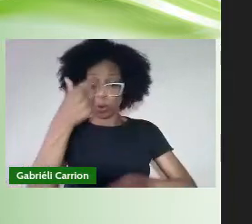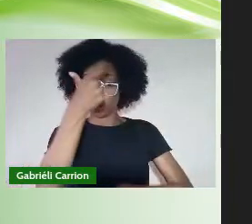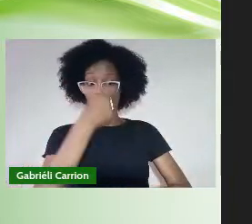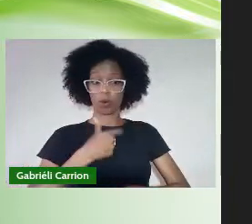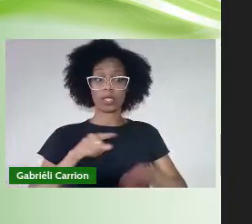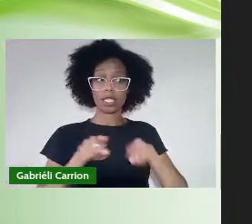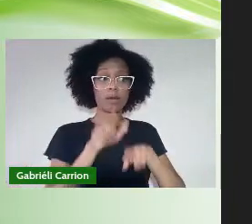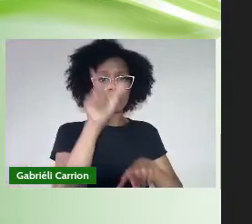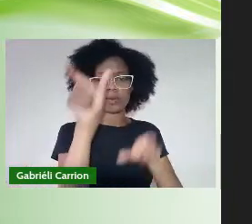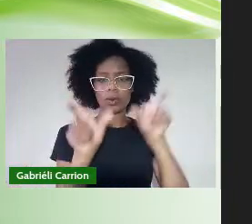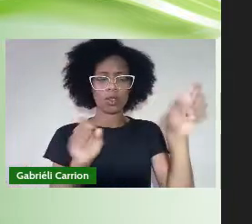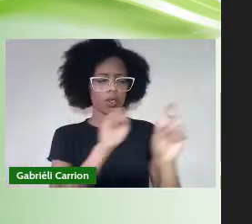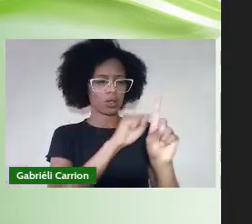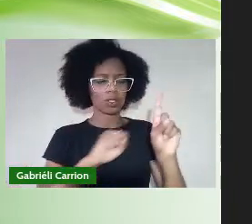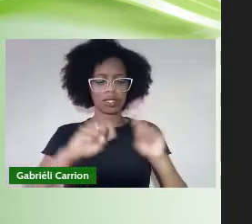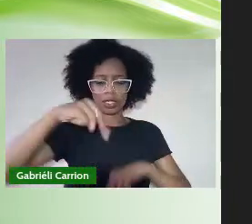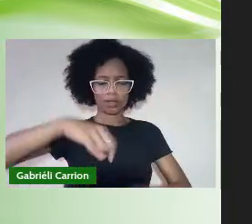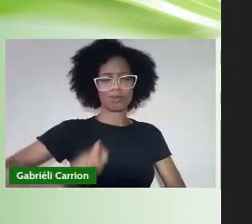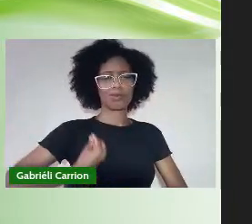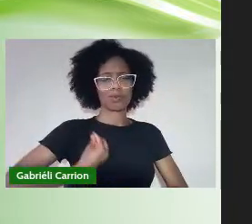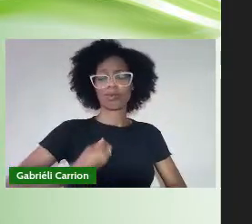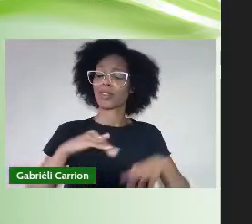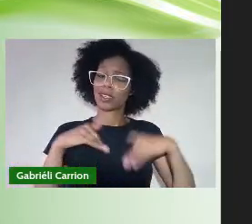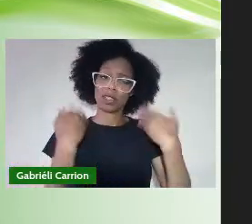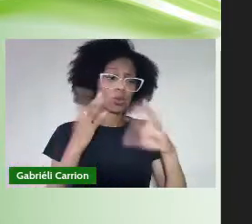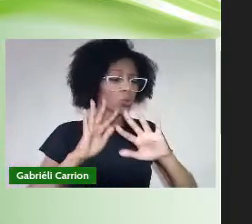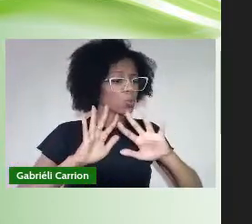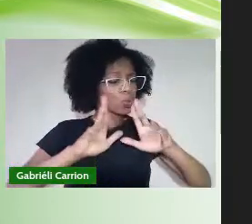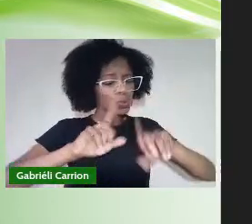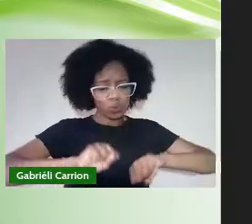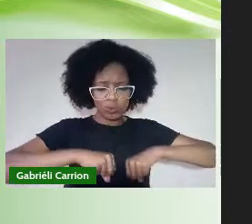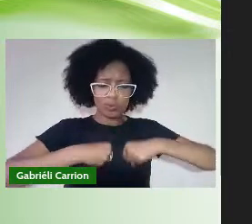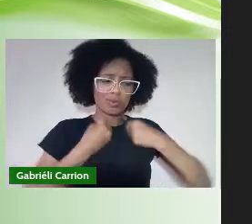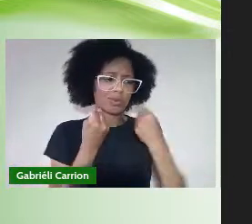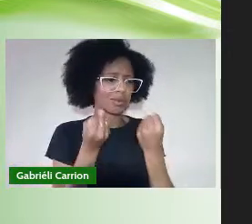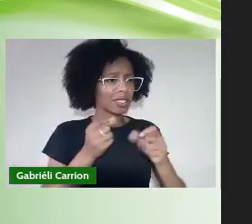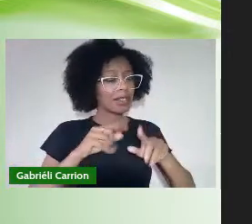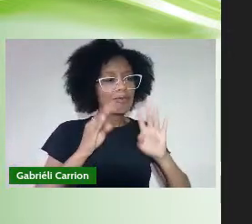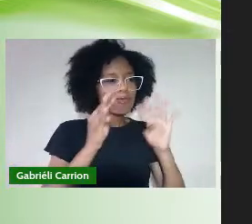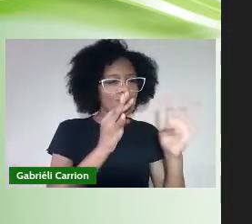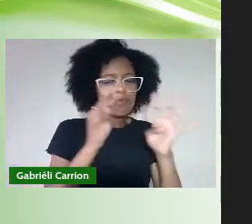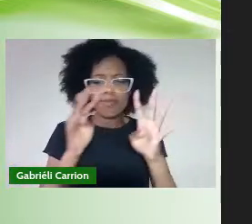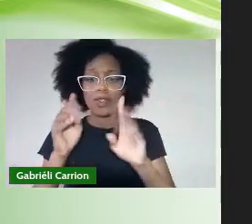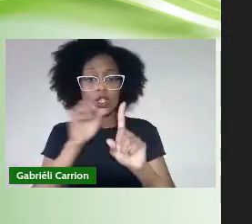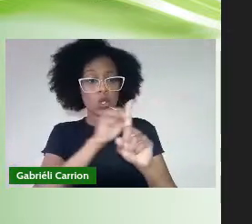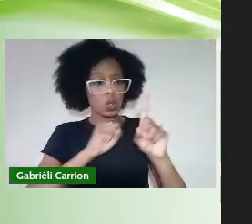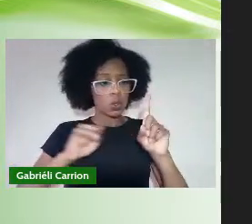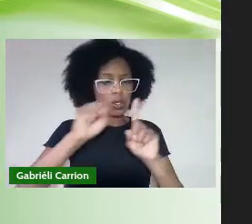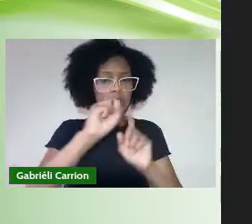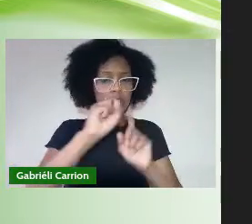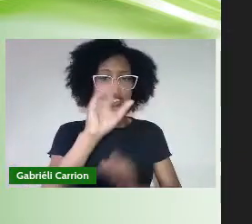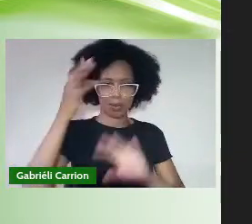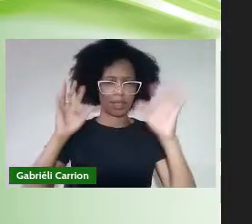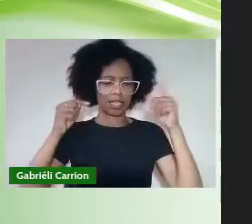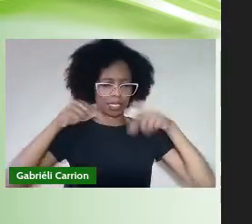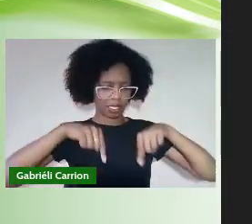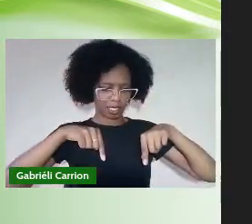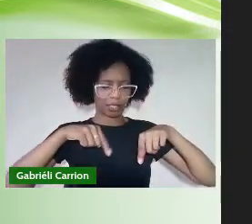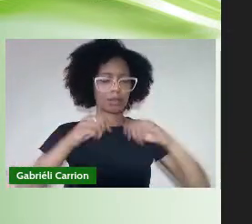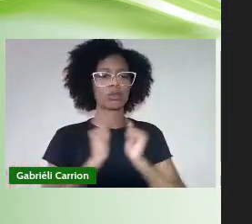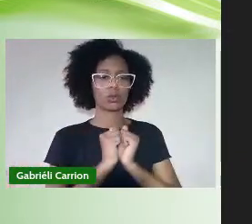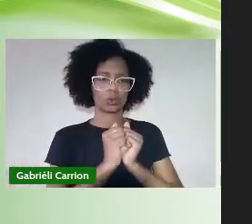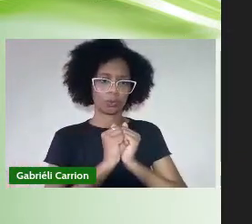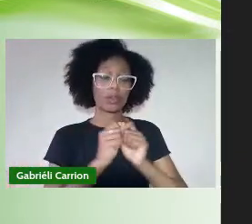em vivemos Enfim, tudo farei para Atento à realidade socioambiental Na qual estamos inseridos Honrando aos